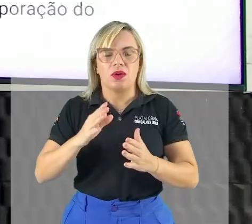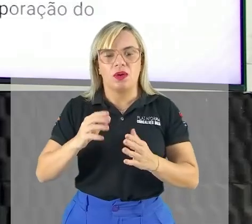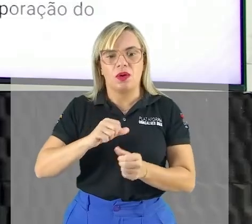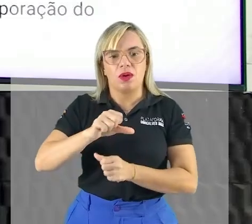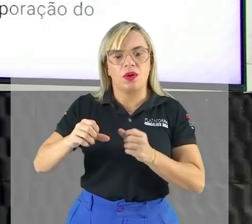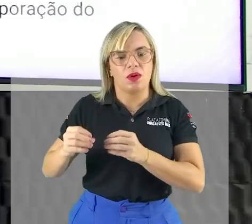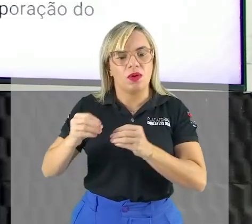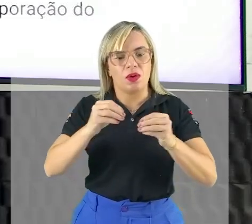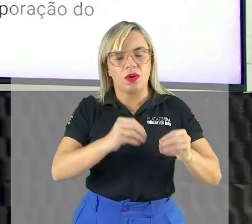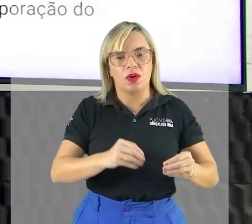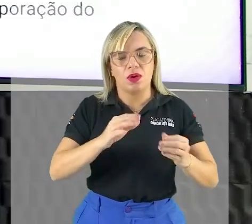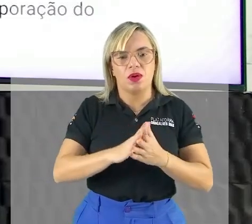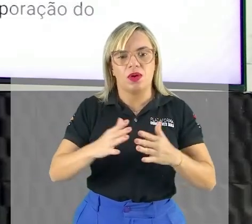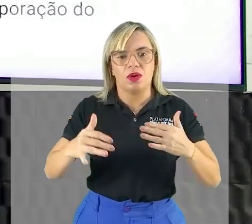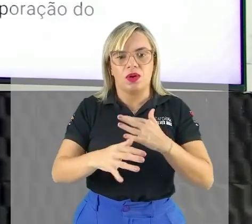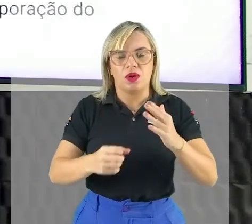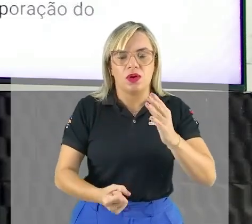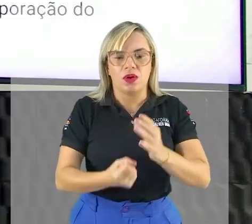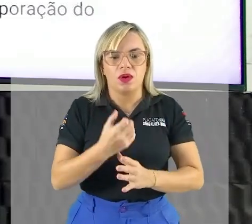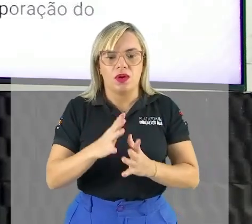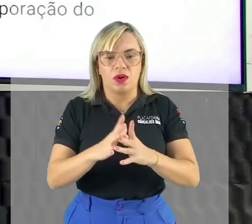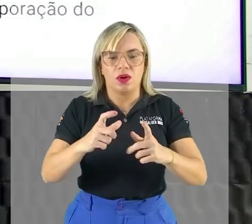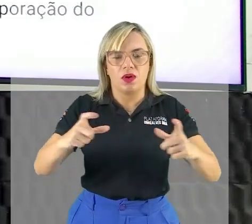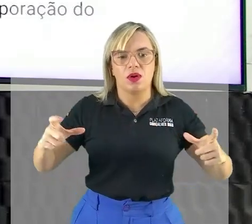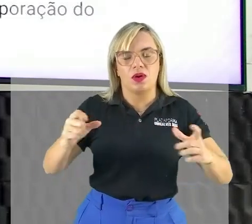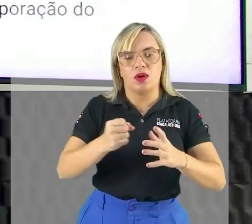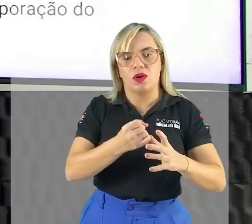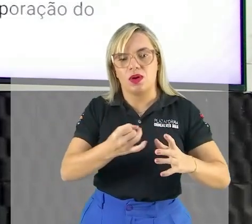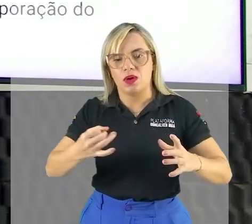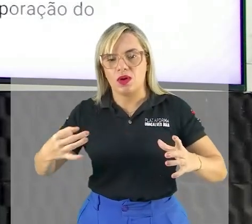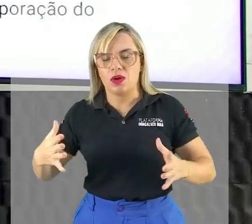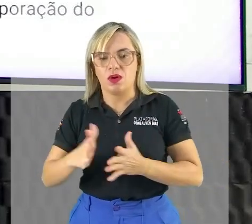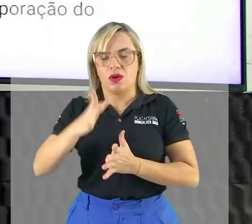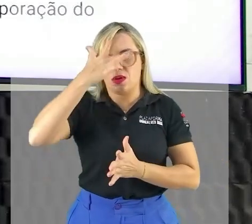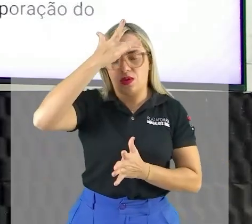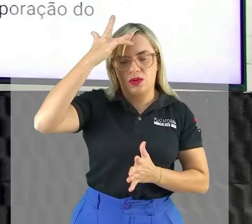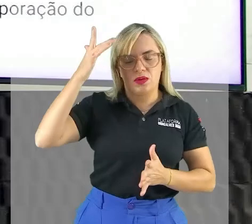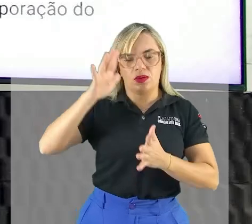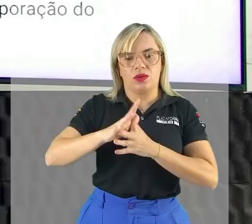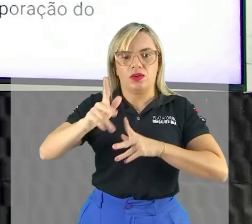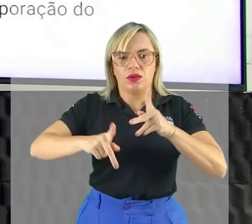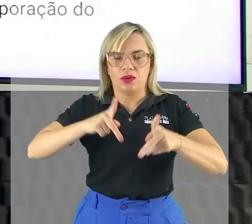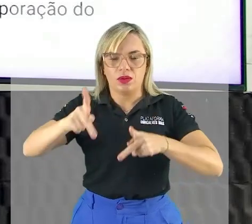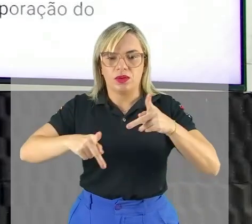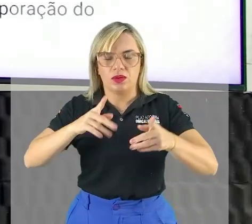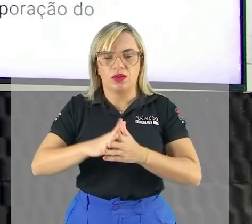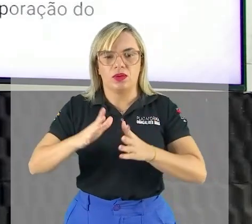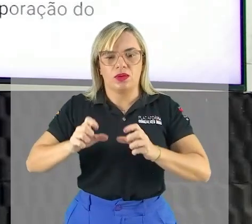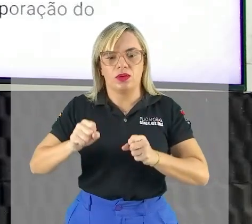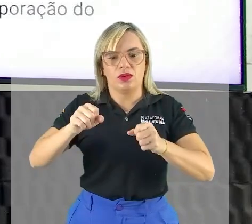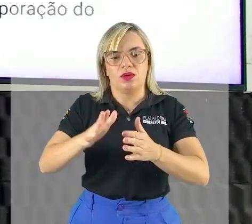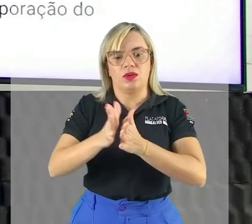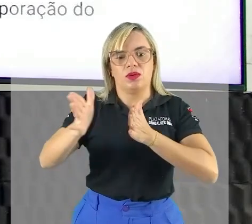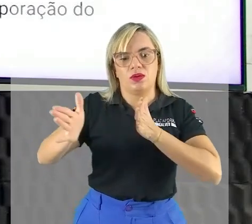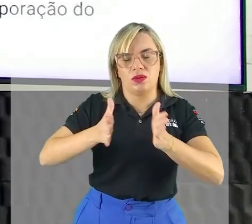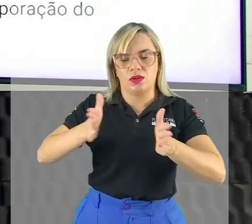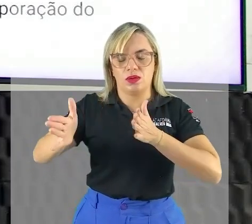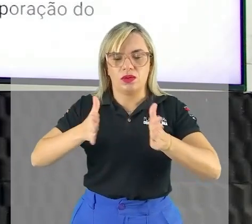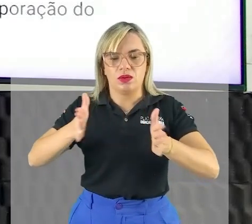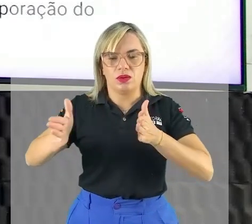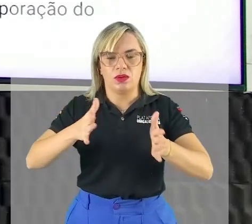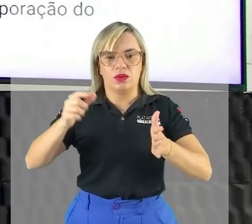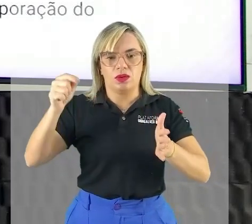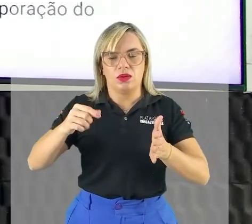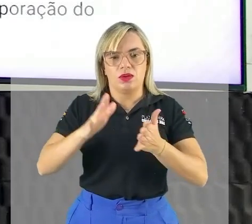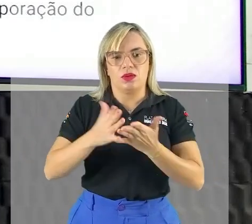aí você criou várias cidades Então esse aumento populacional ele eh exatamente na colônia nesse período né que